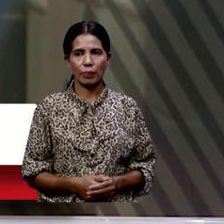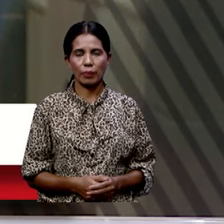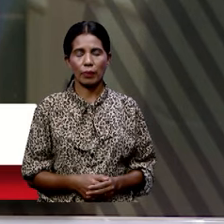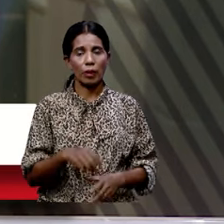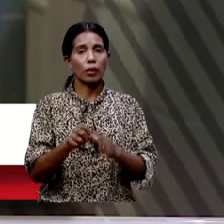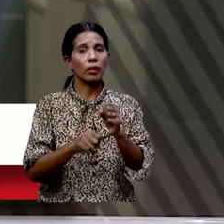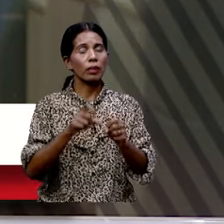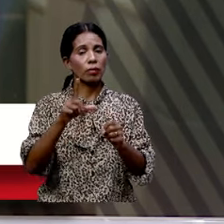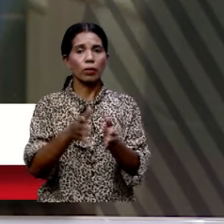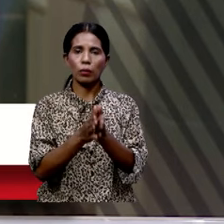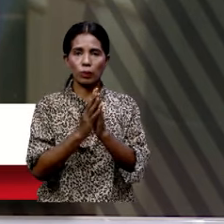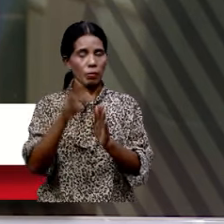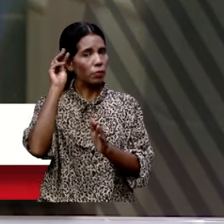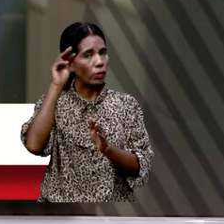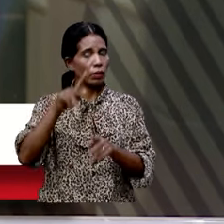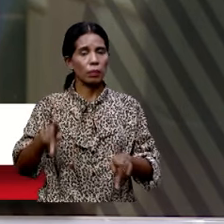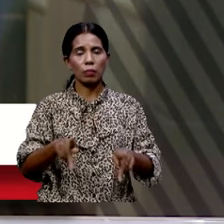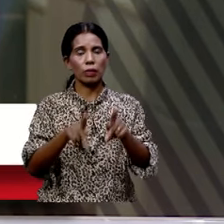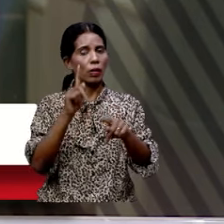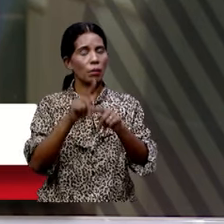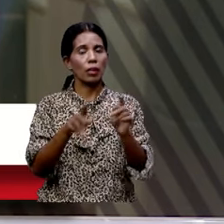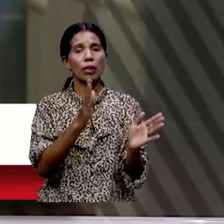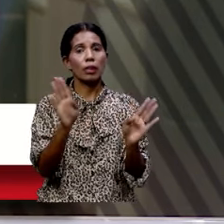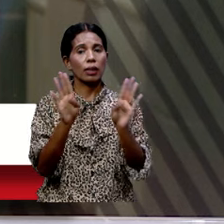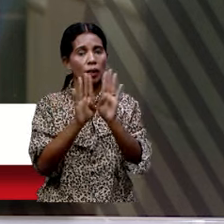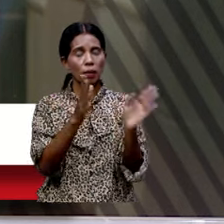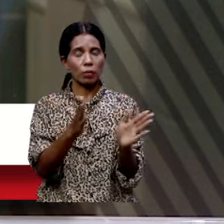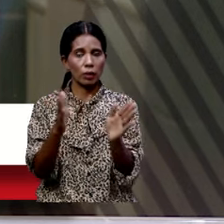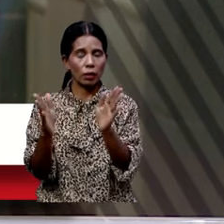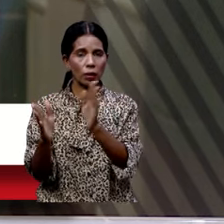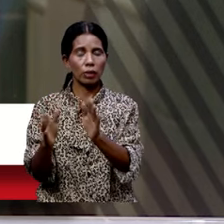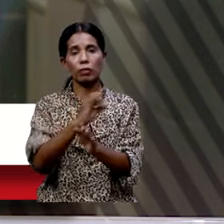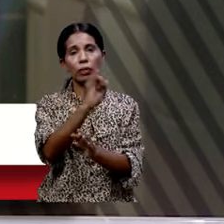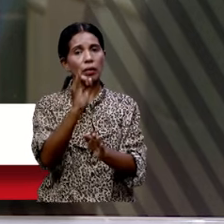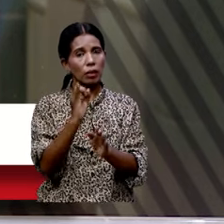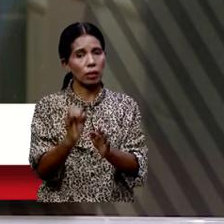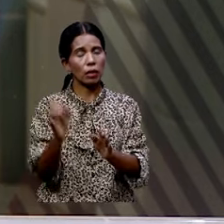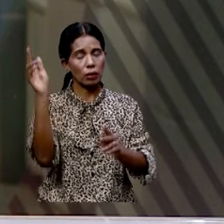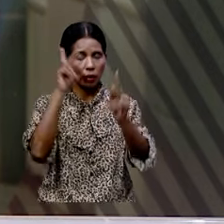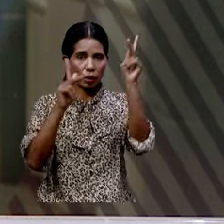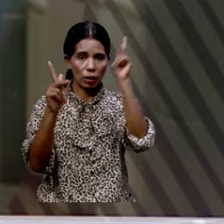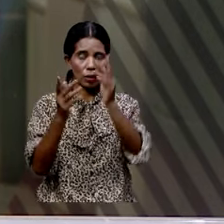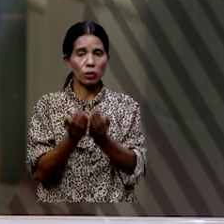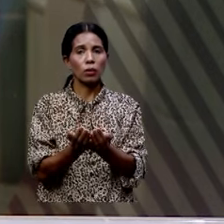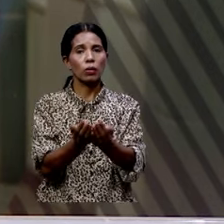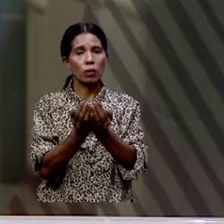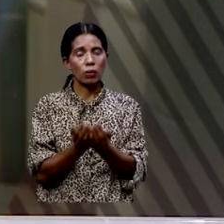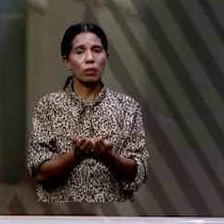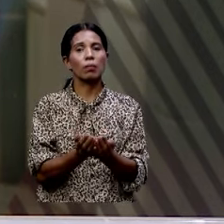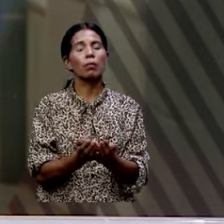Sociedade Civil Russo, Ministério Público, a Tula Biletaca, processo de investigação, caso Roak Solo, Ba Público.